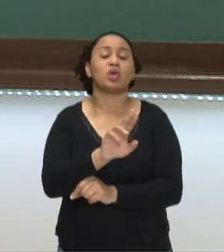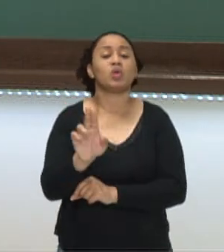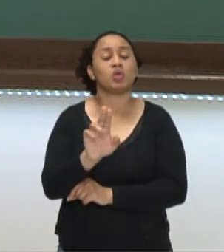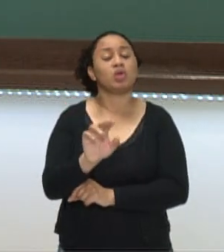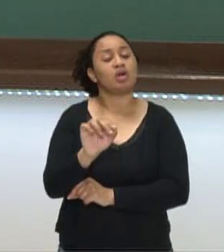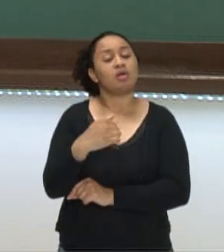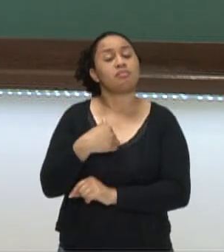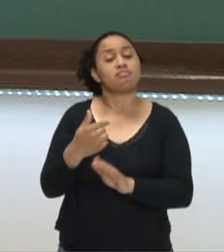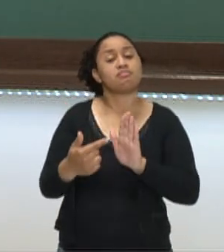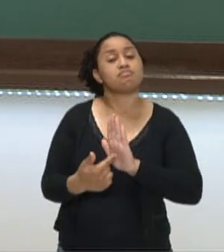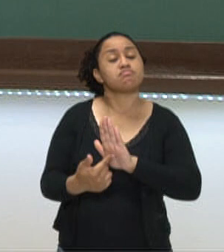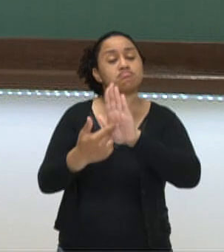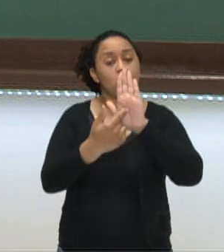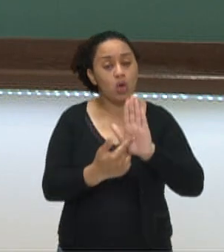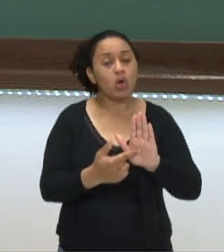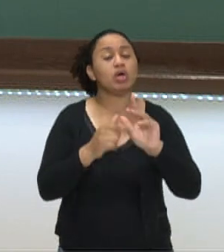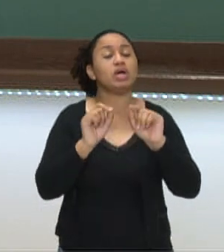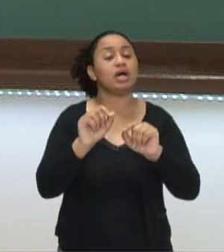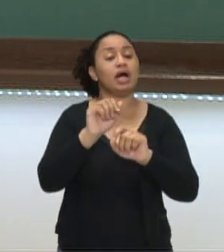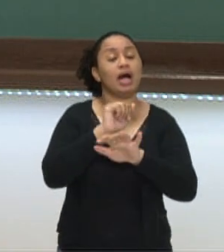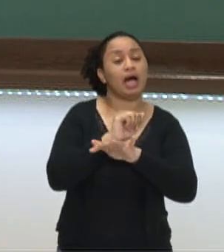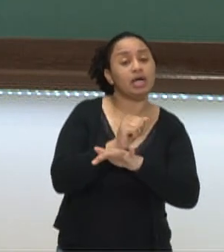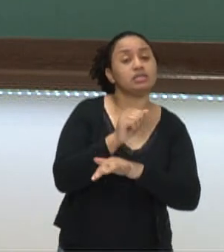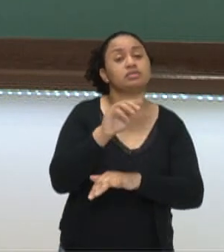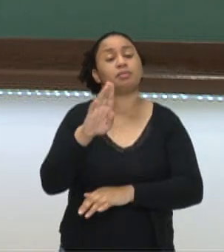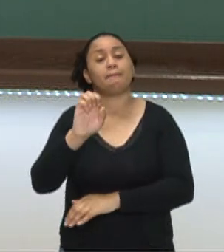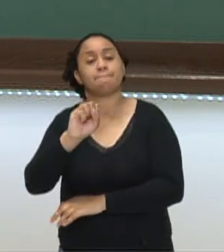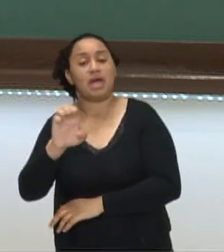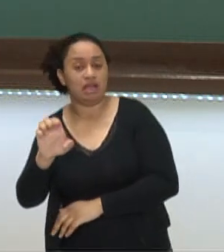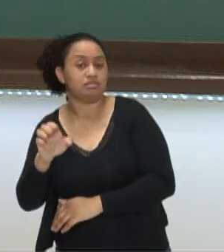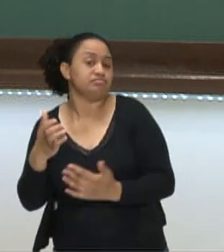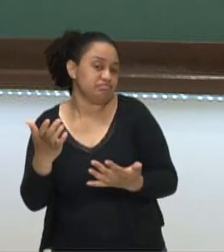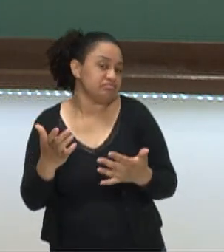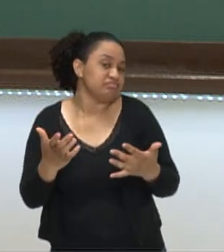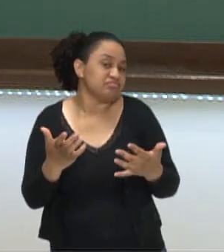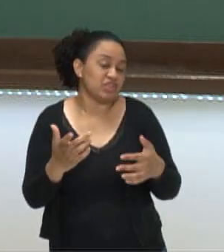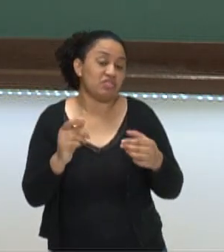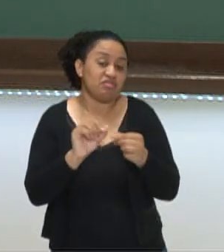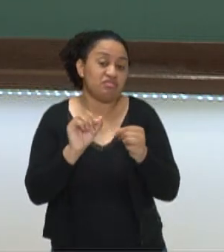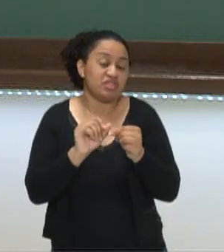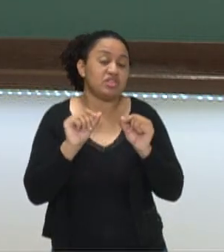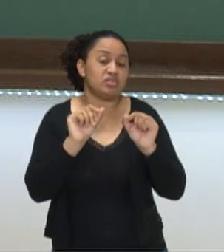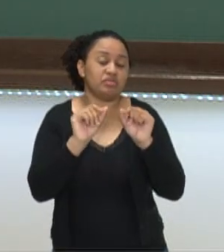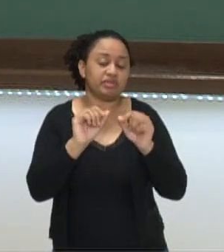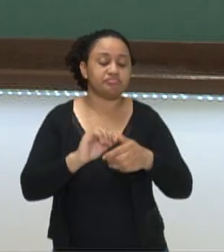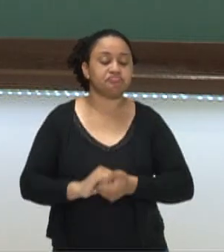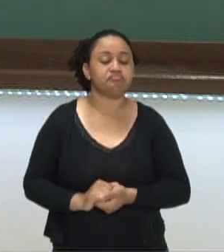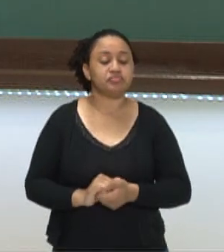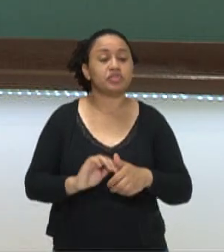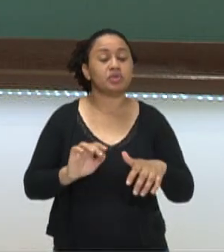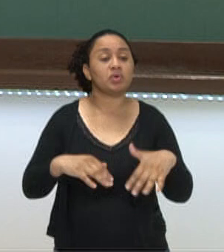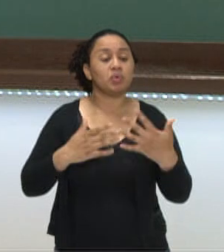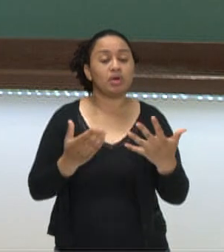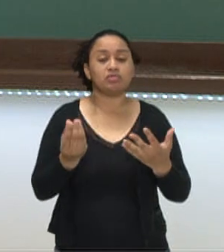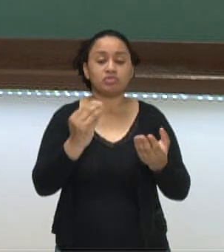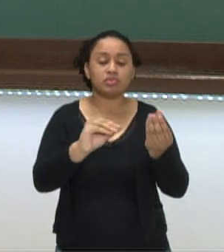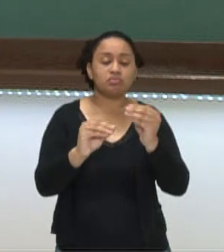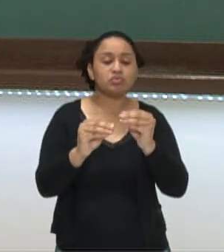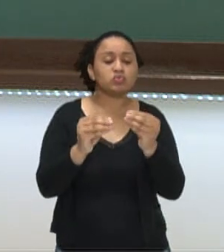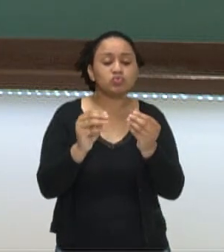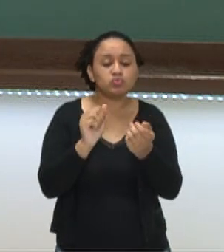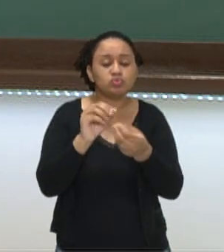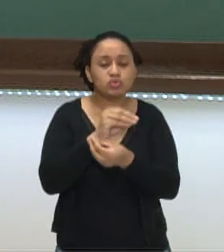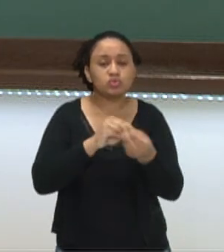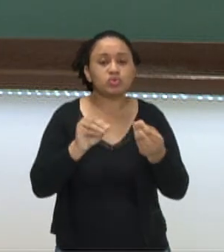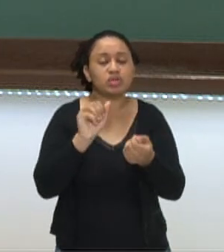de indicadores ácido-base. Então, o que eles vão fazer? Quando a gente colocar eles em